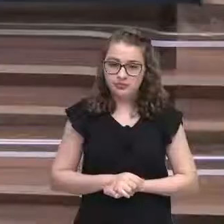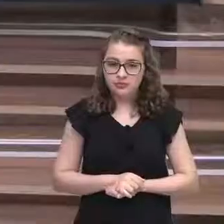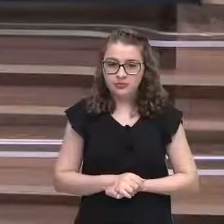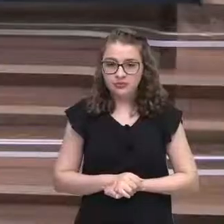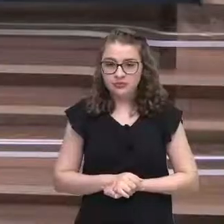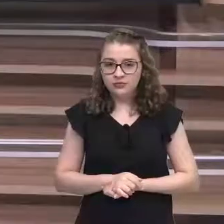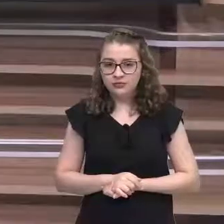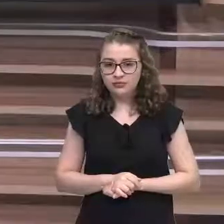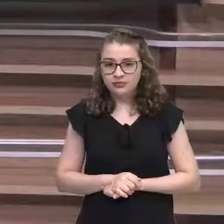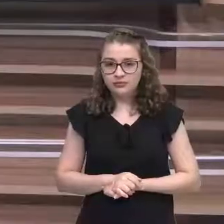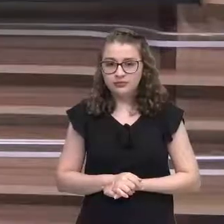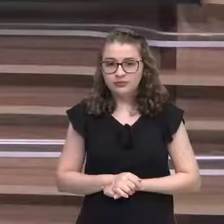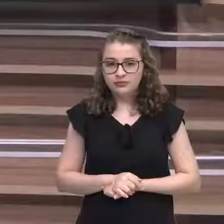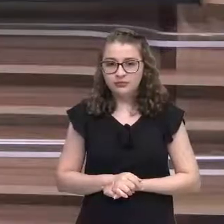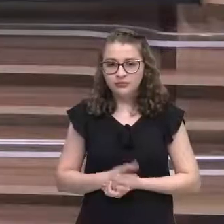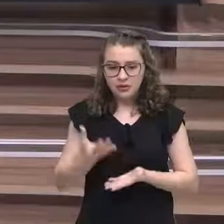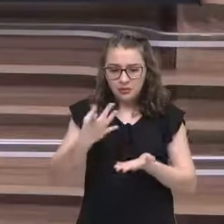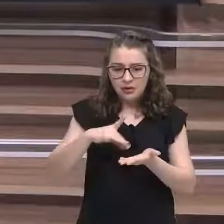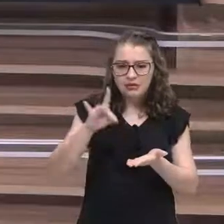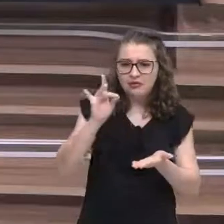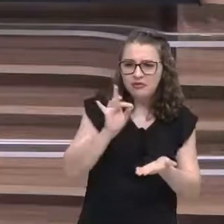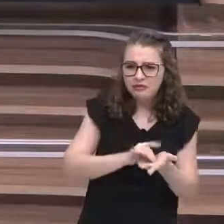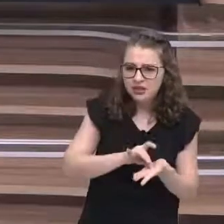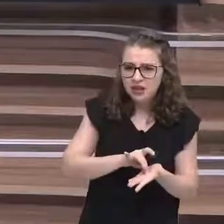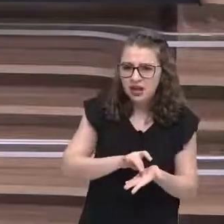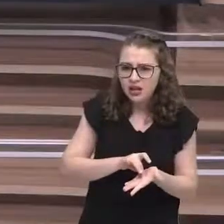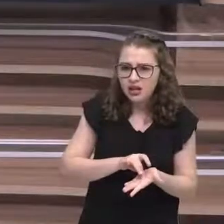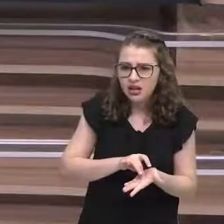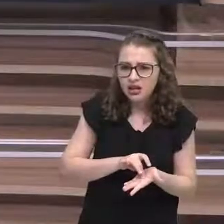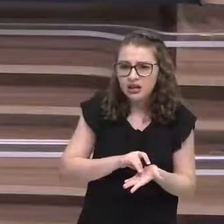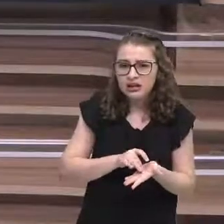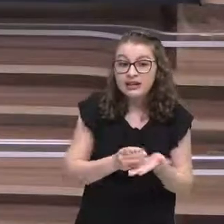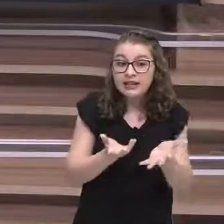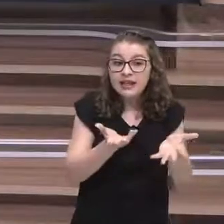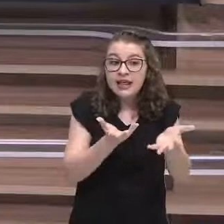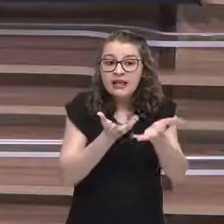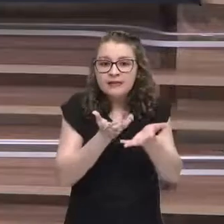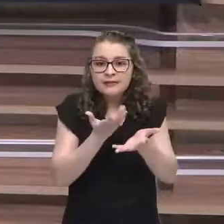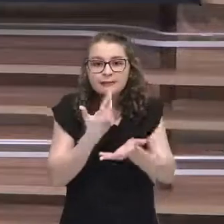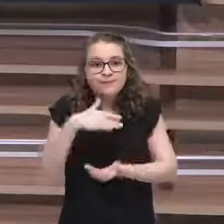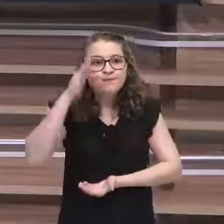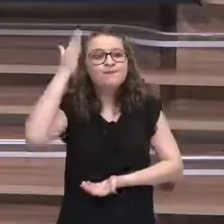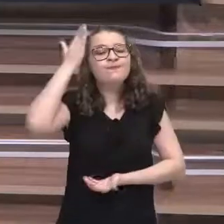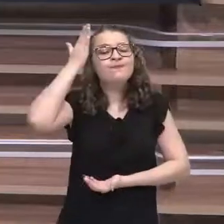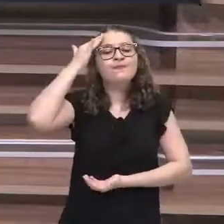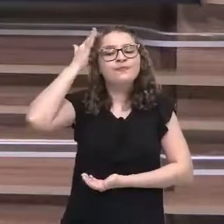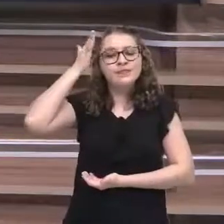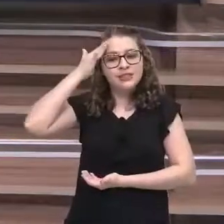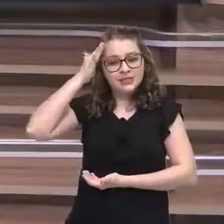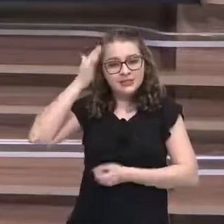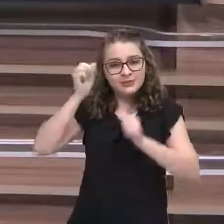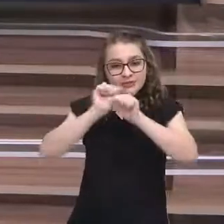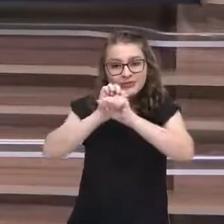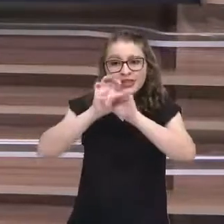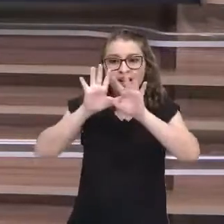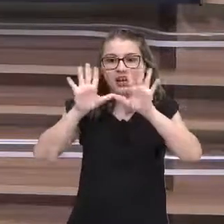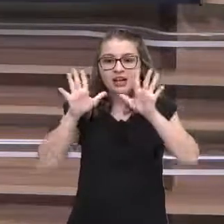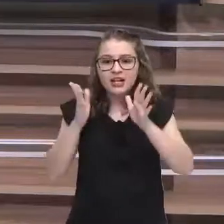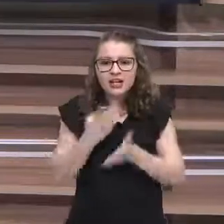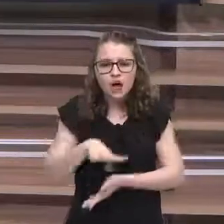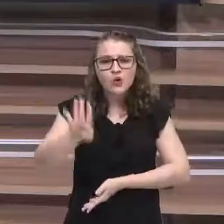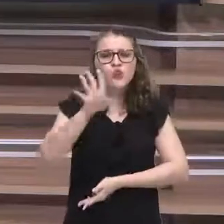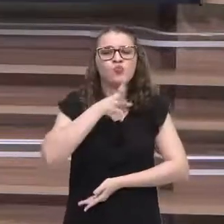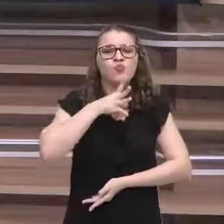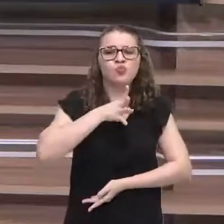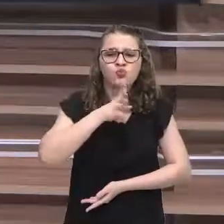verdade dogmática, ela é uma verdade que busca o conhecimento da verdade, que busca conhecer as coisas cada